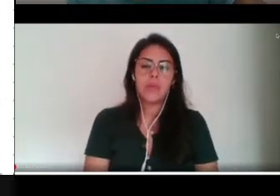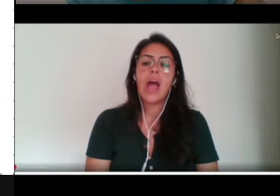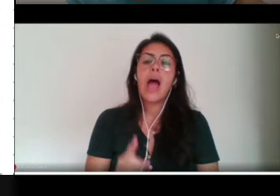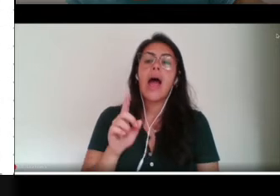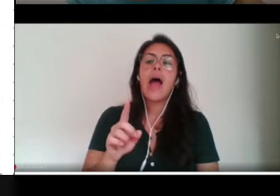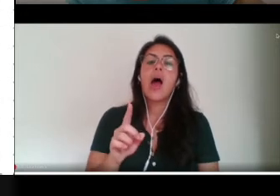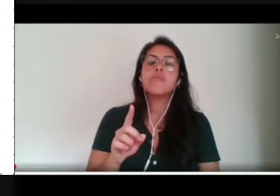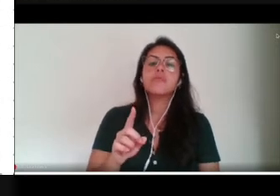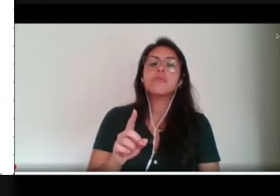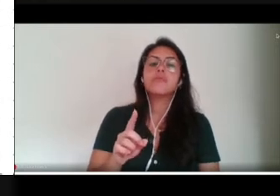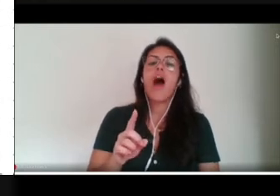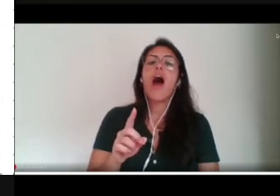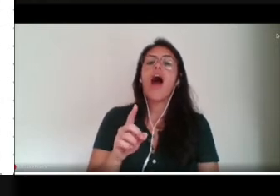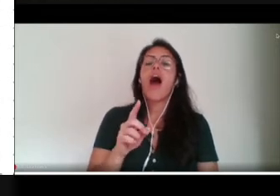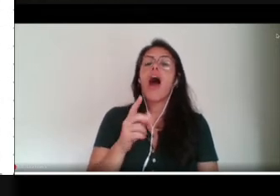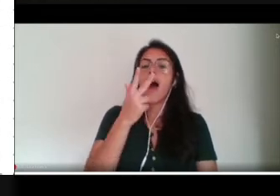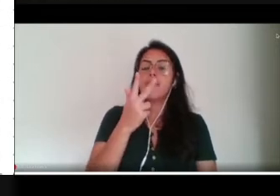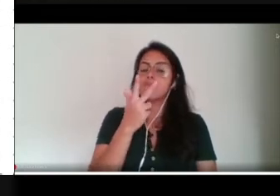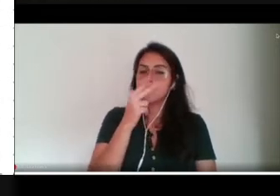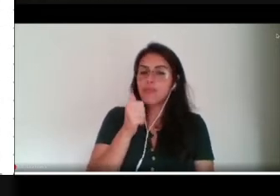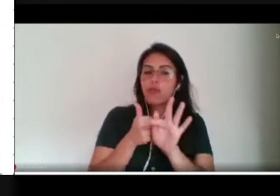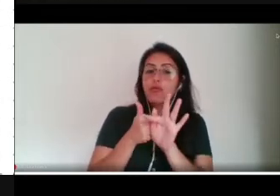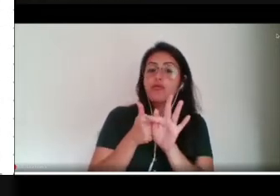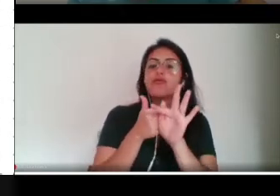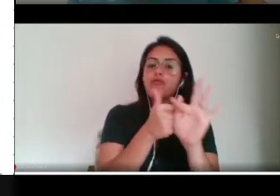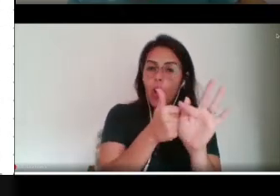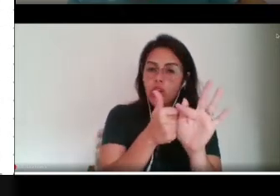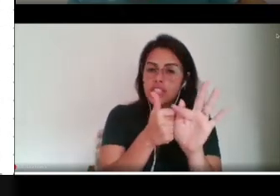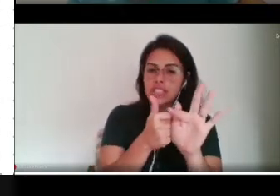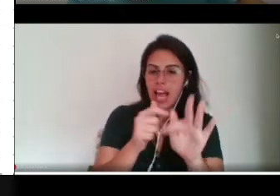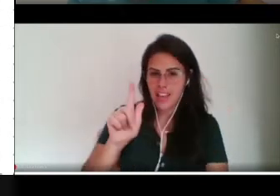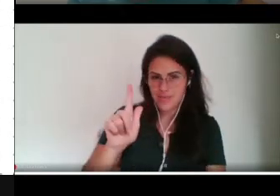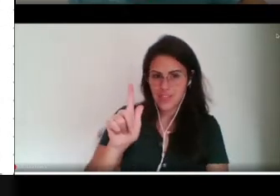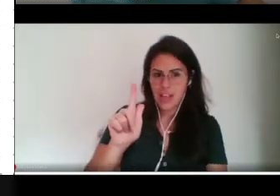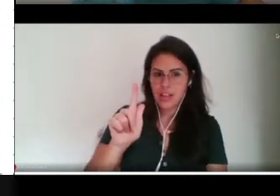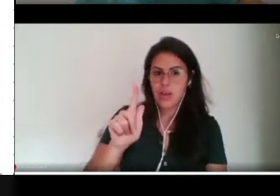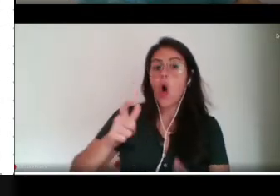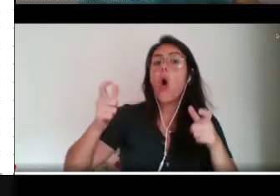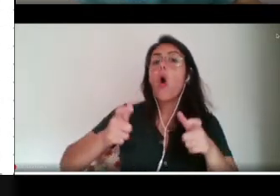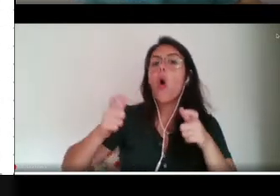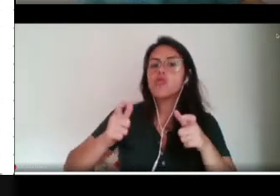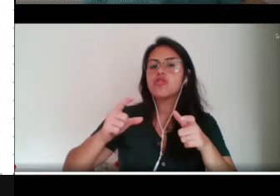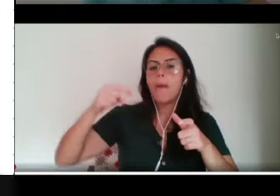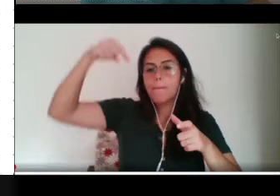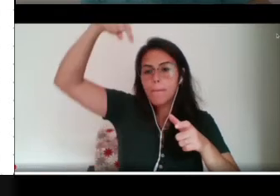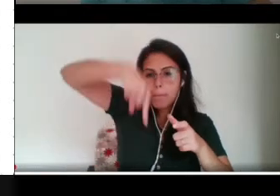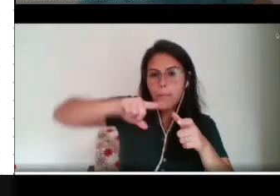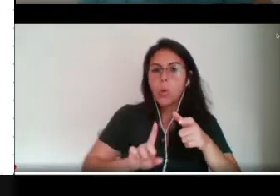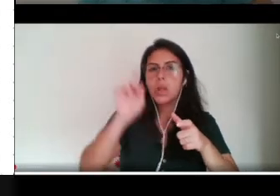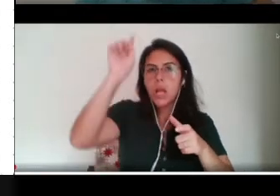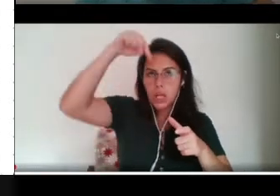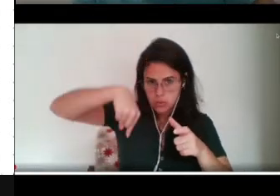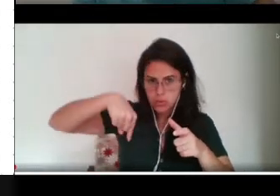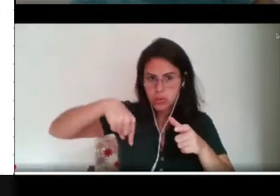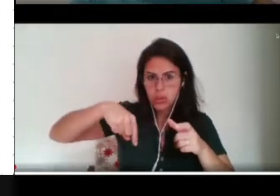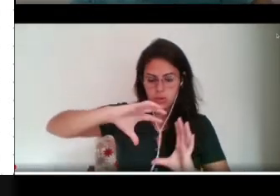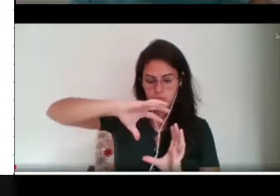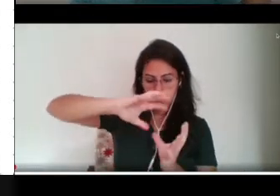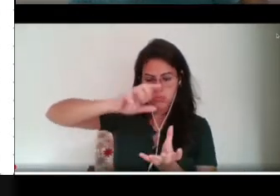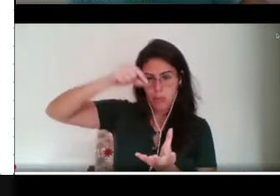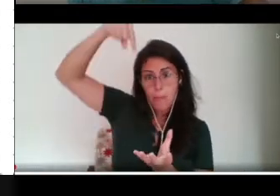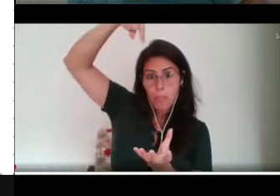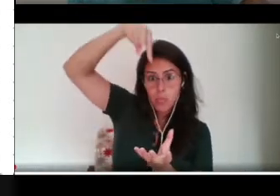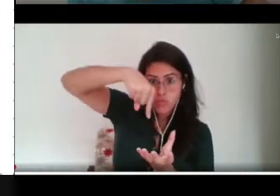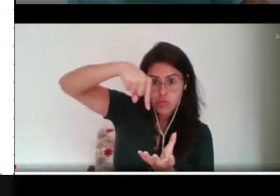aqui? Para o centro da Terra. E no nosso esquema aqui de Terra plana, né? No nosso esquema